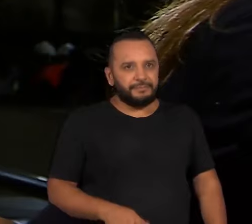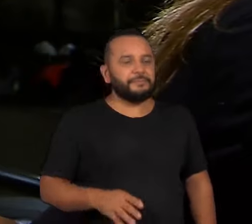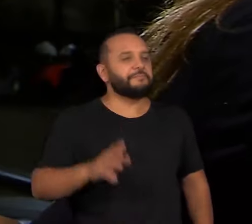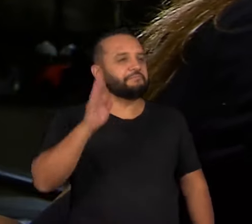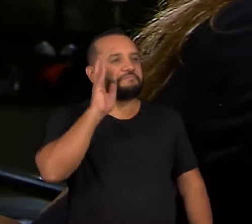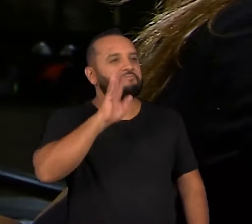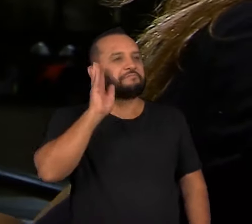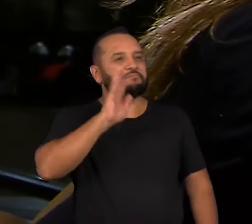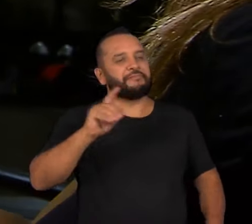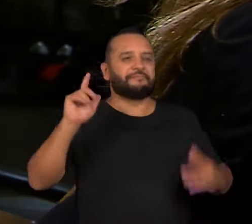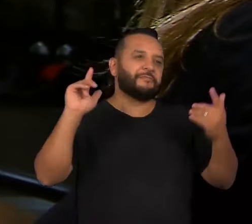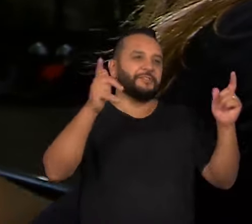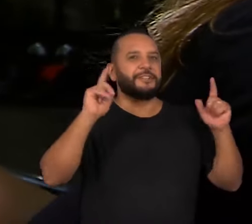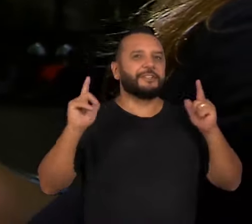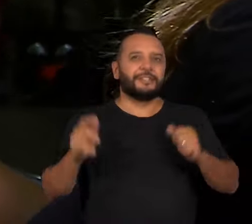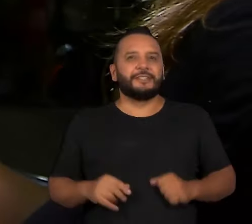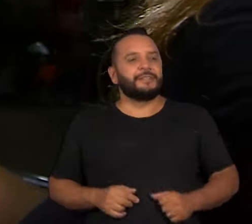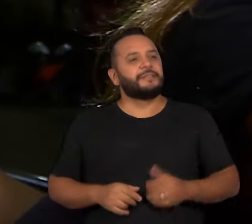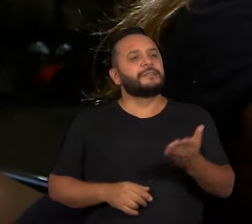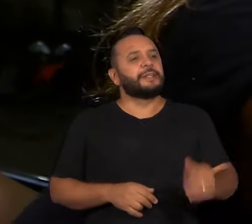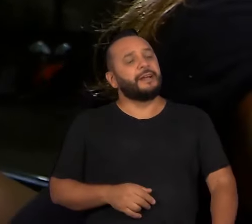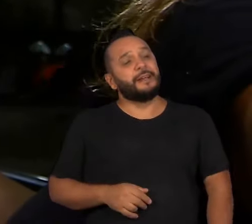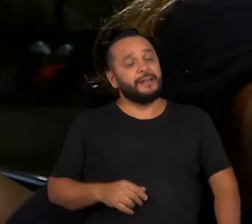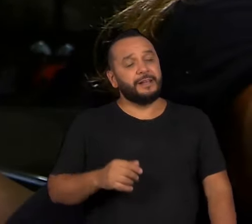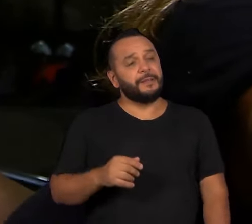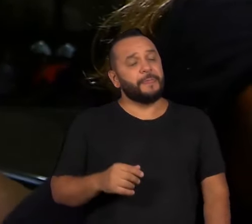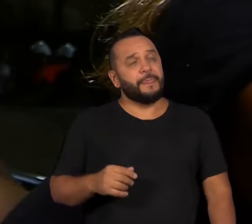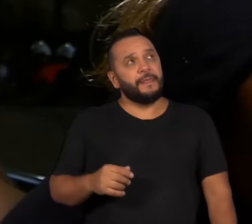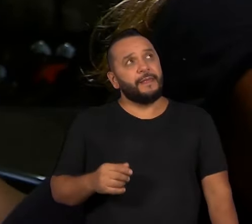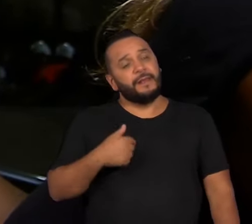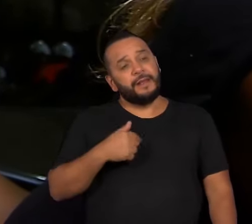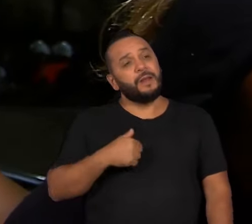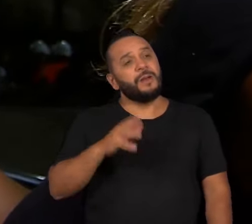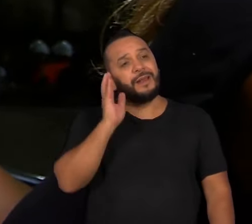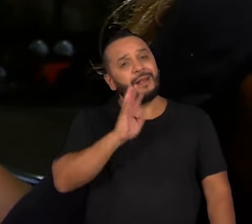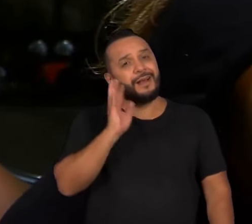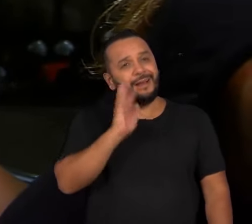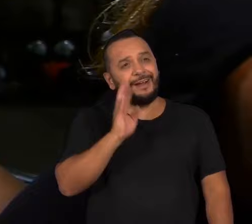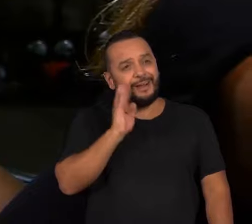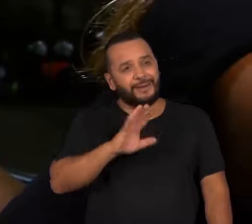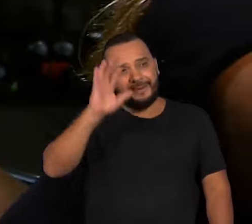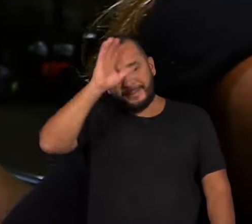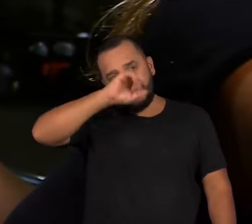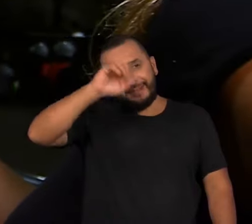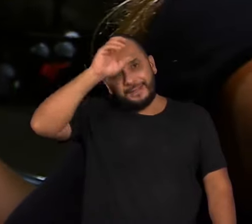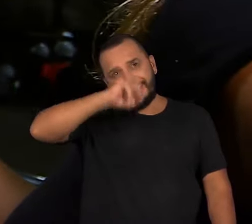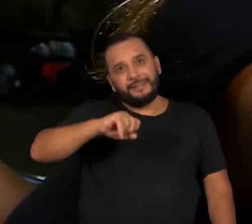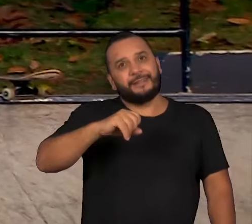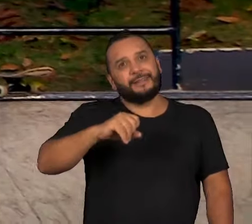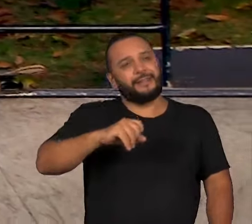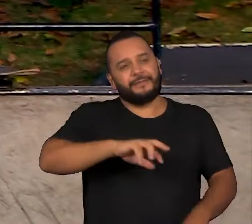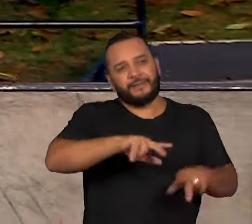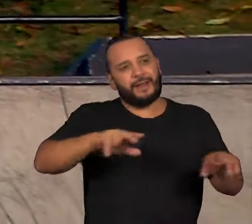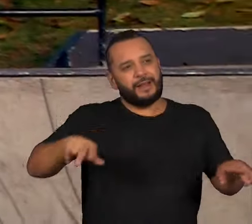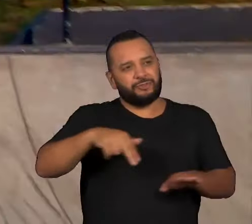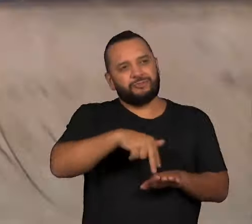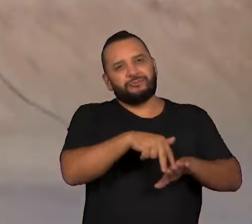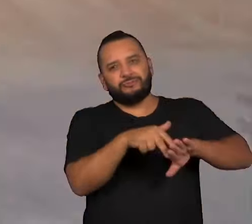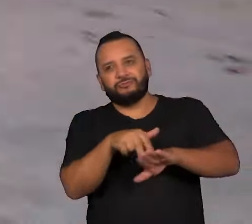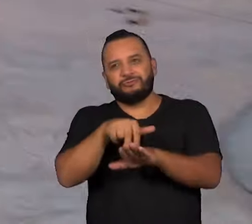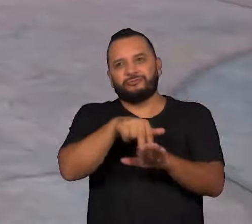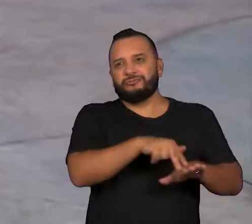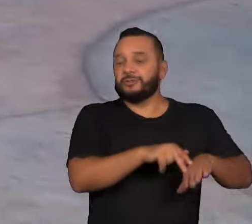achei divertido. Eu achei muito legal. Aprender várias manobras. E o que vocês mais